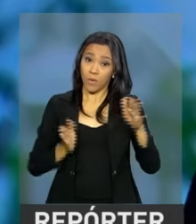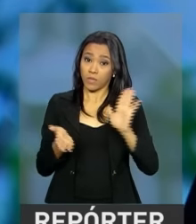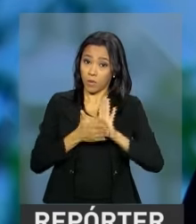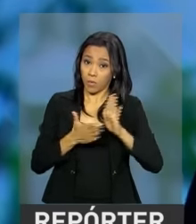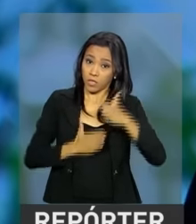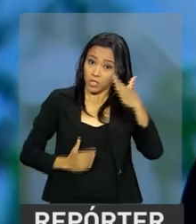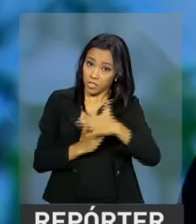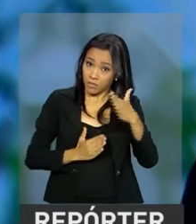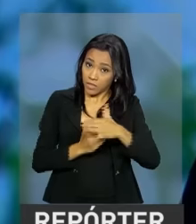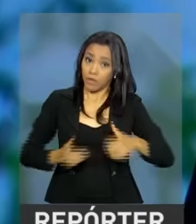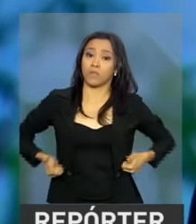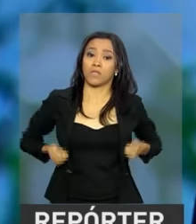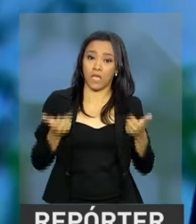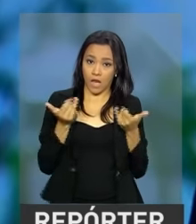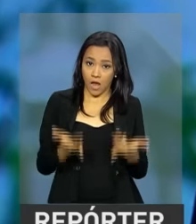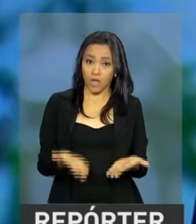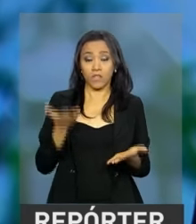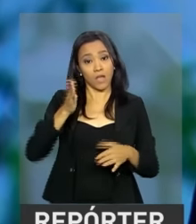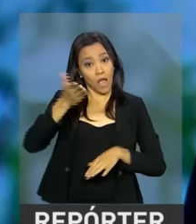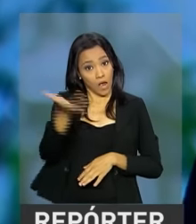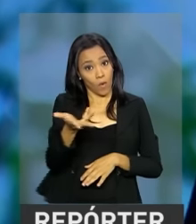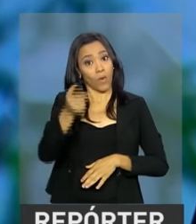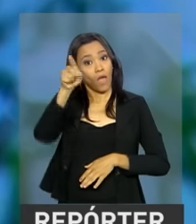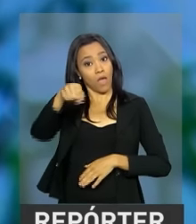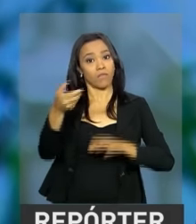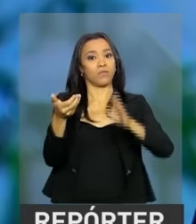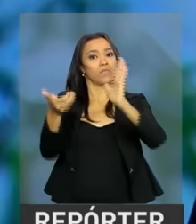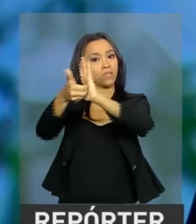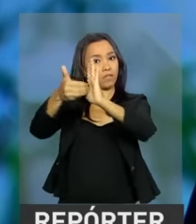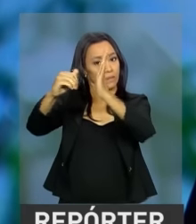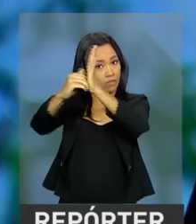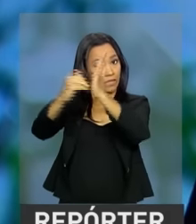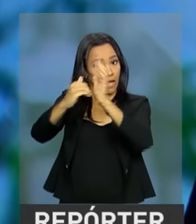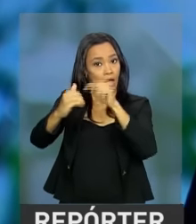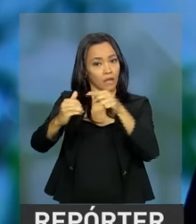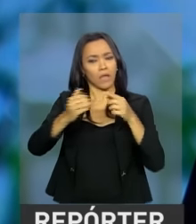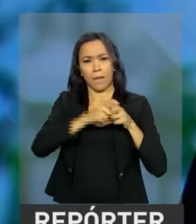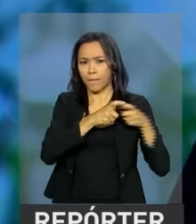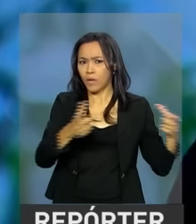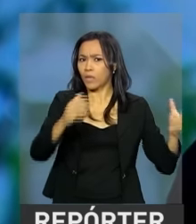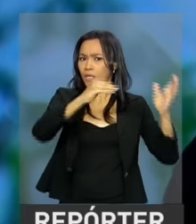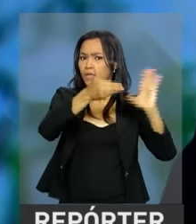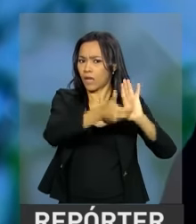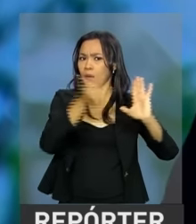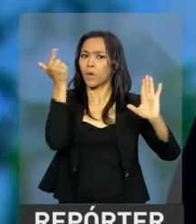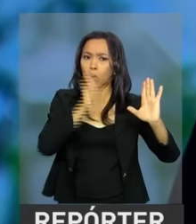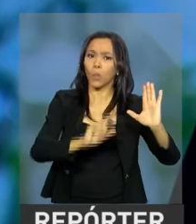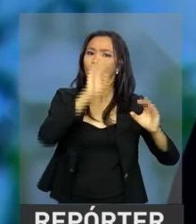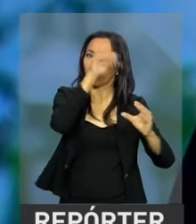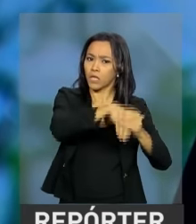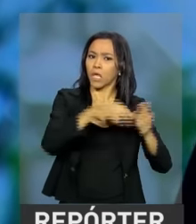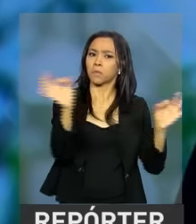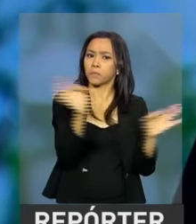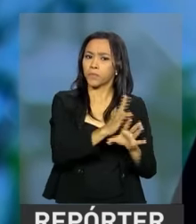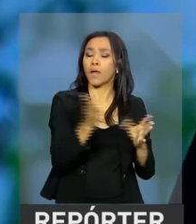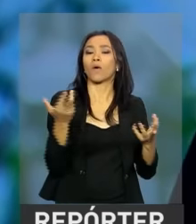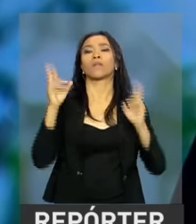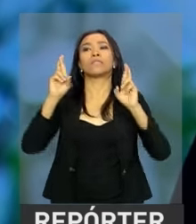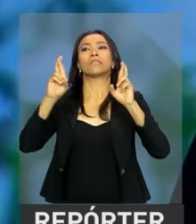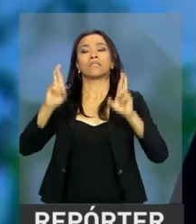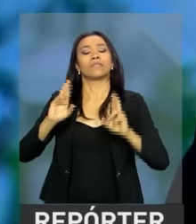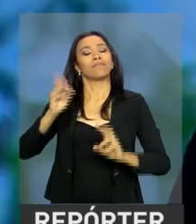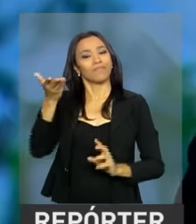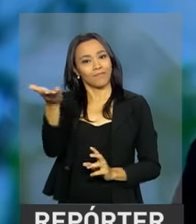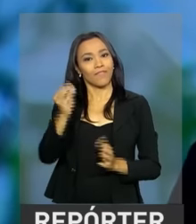o Senado Federal vai cuidar desse assunto nós tivemos Ampla maioria na câmara dos deputados e graças a Deus vamos ter tenho